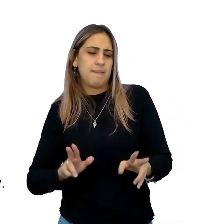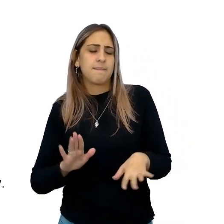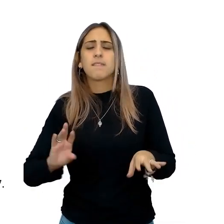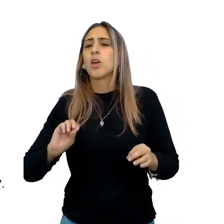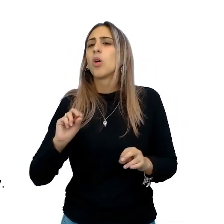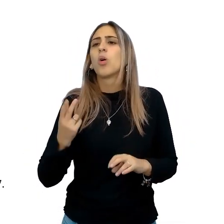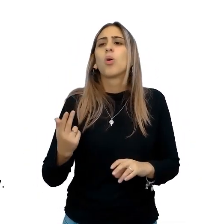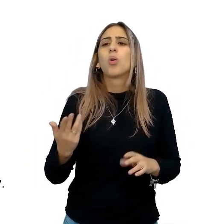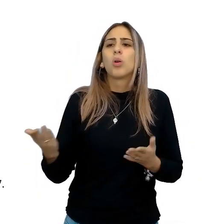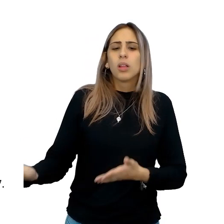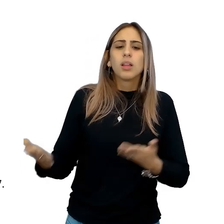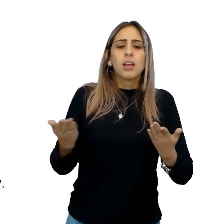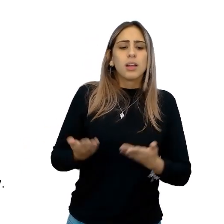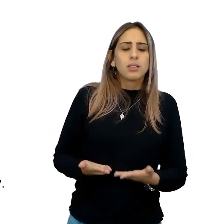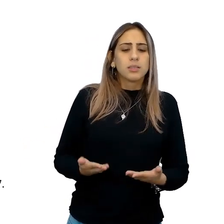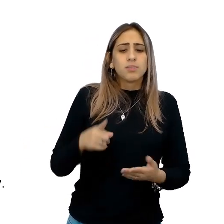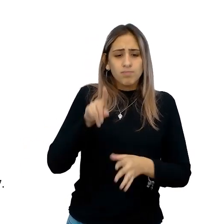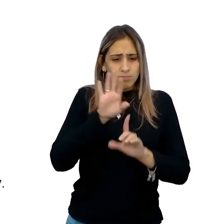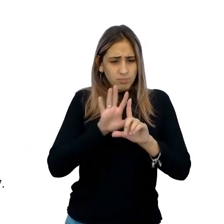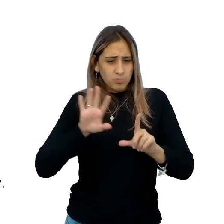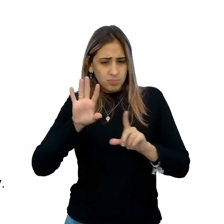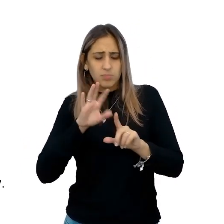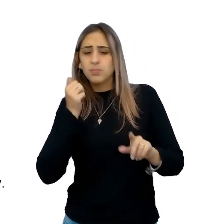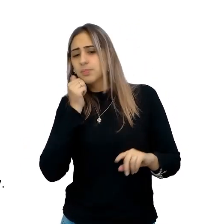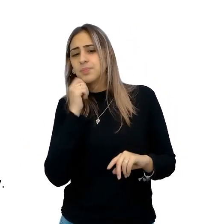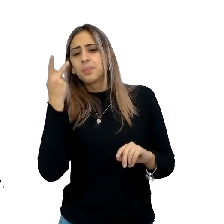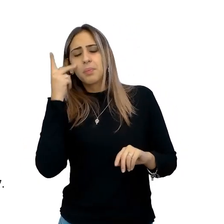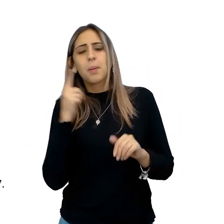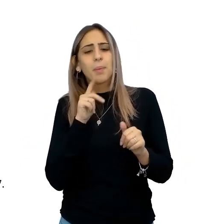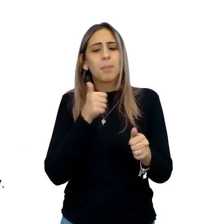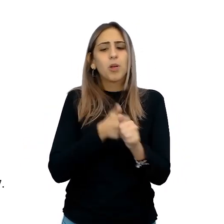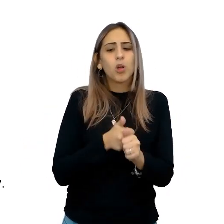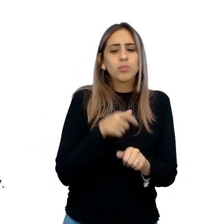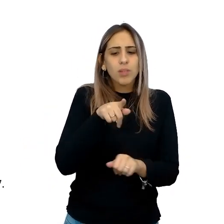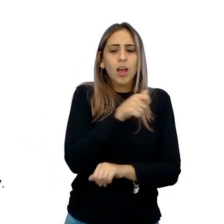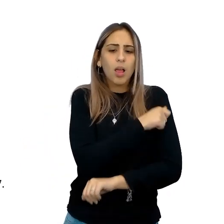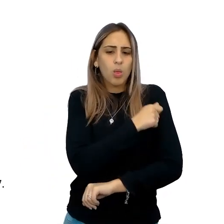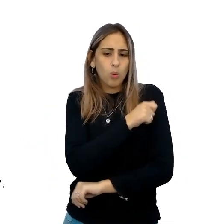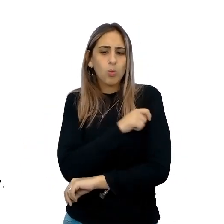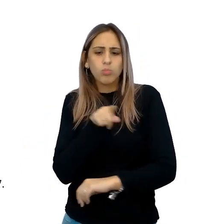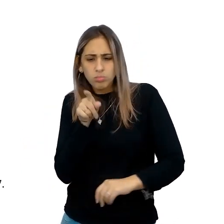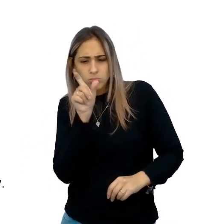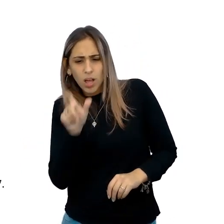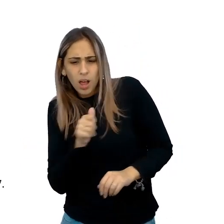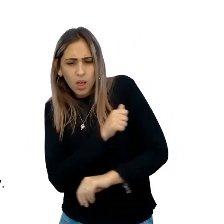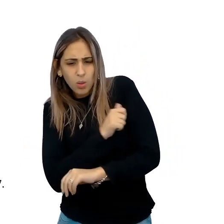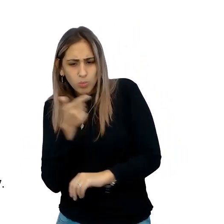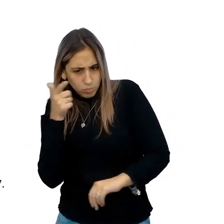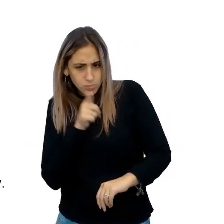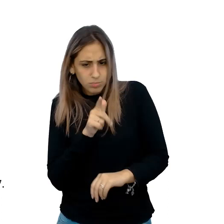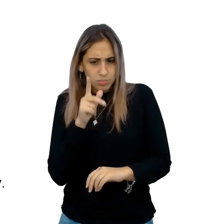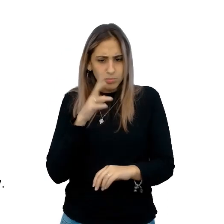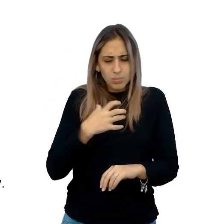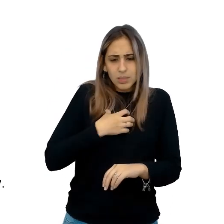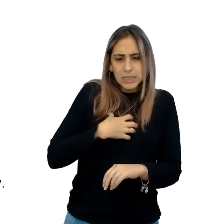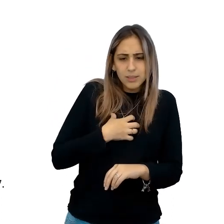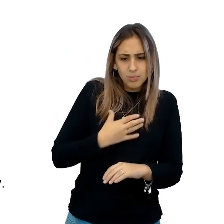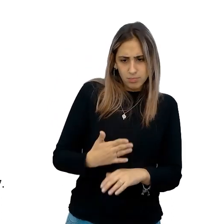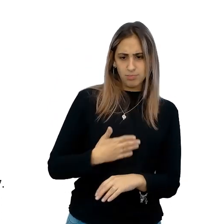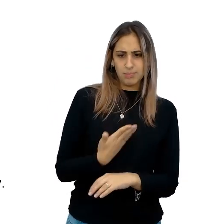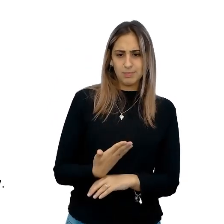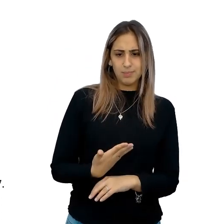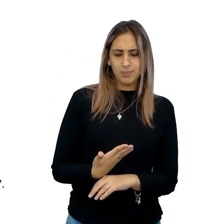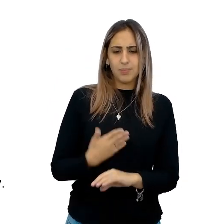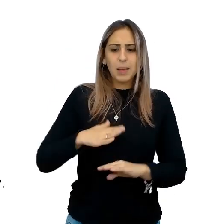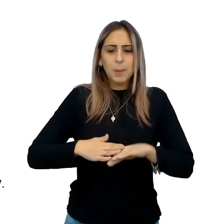então, trazer a imagem do cientista para mais próximo daquele aluno. Será que aqueles alunos conseguiriam ser cientistas? Claro que sim,